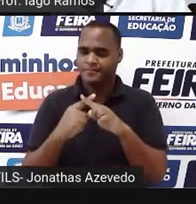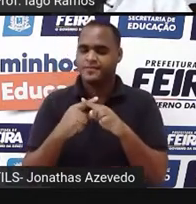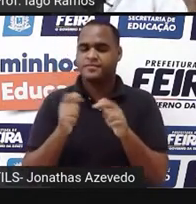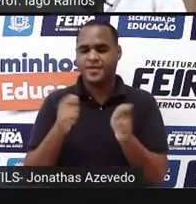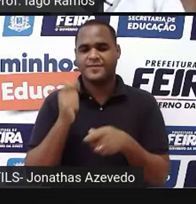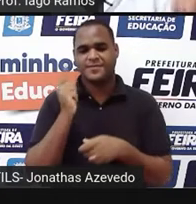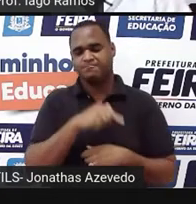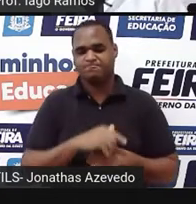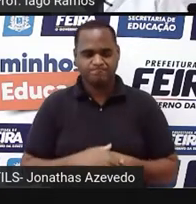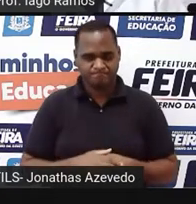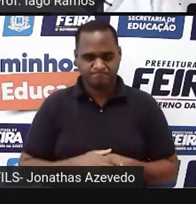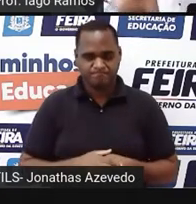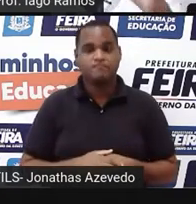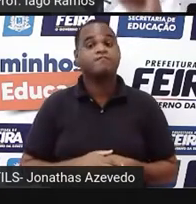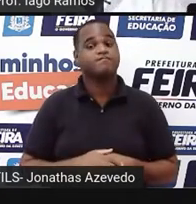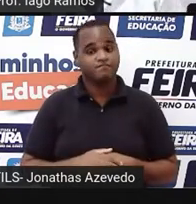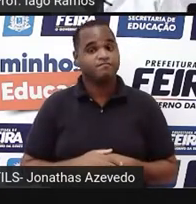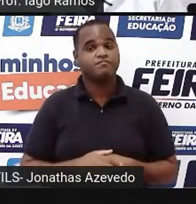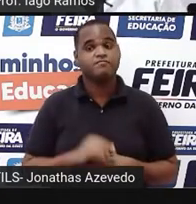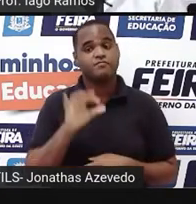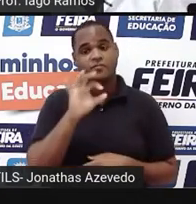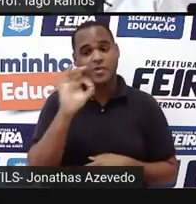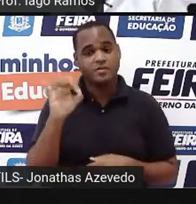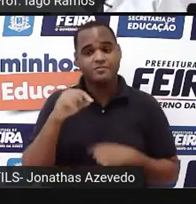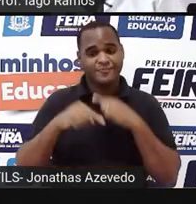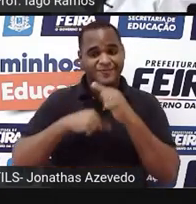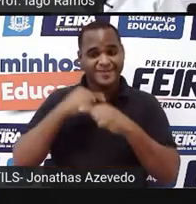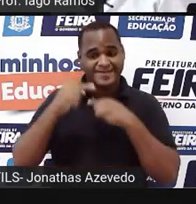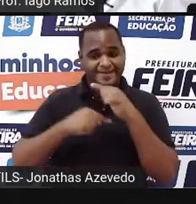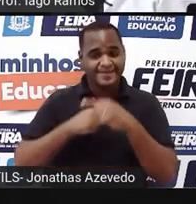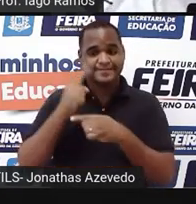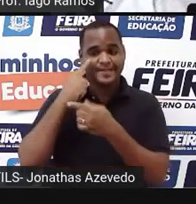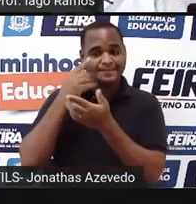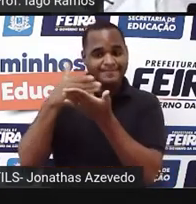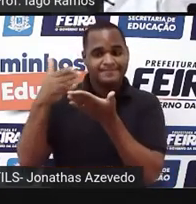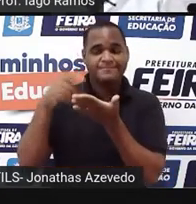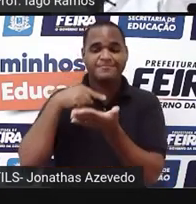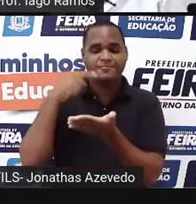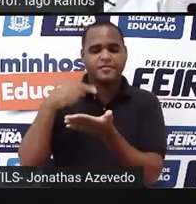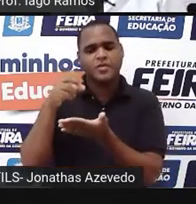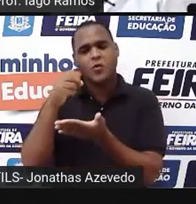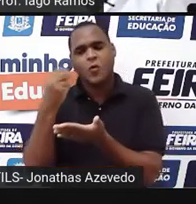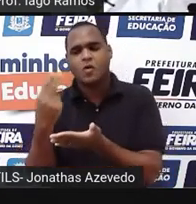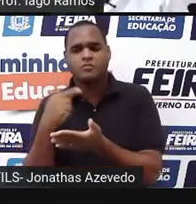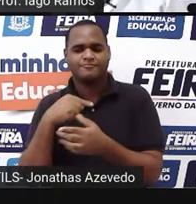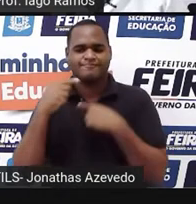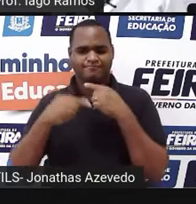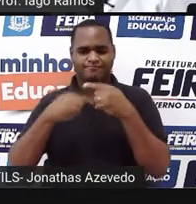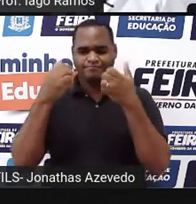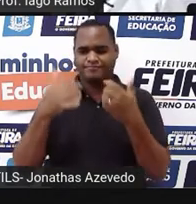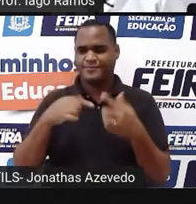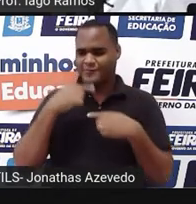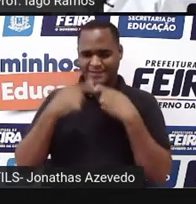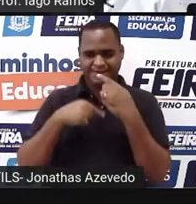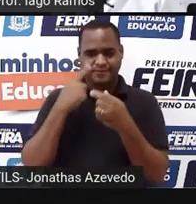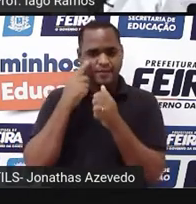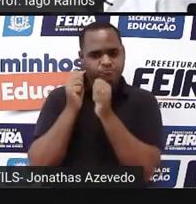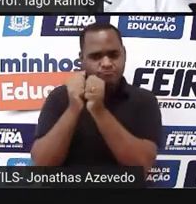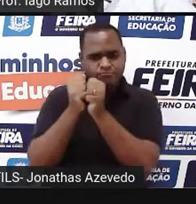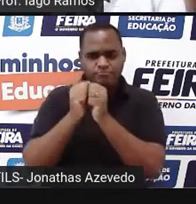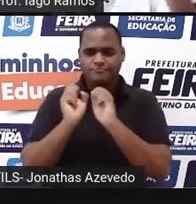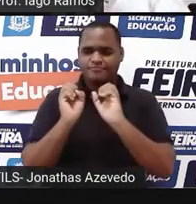bom? Caso tenha ficado duvidazinha nisso daqui, ou caso você não tenha conseguido acompanhar essa